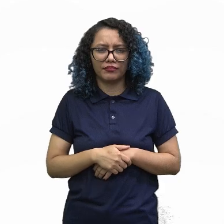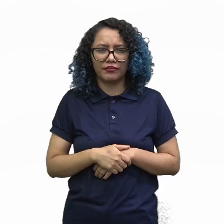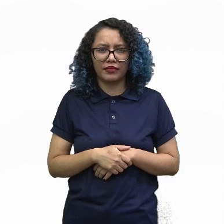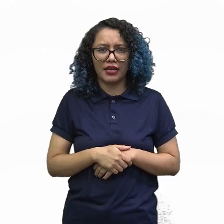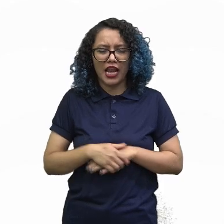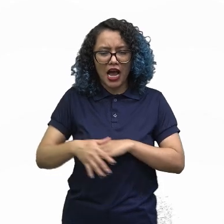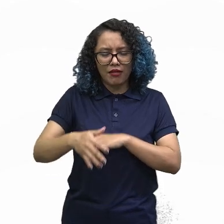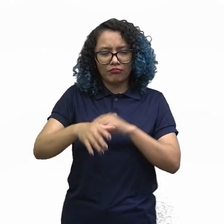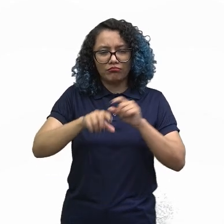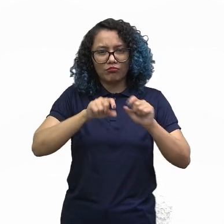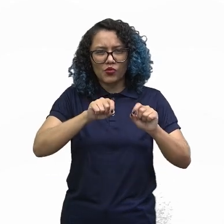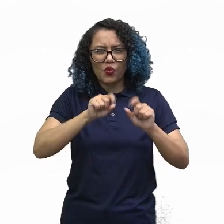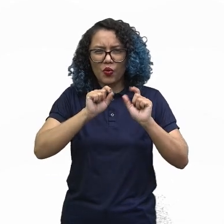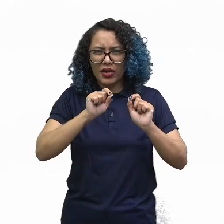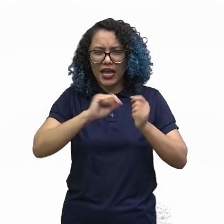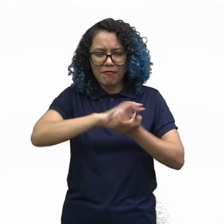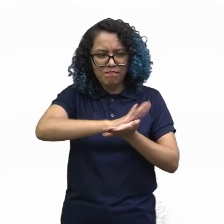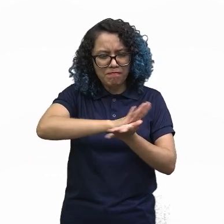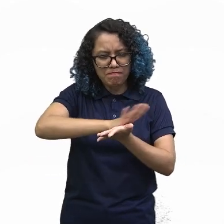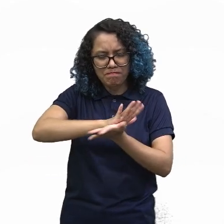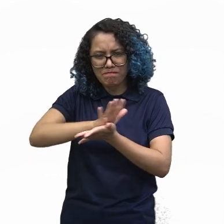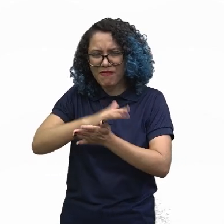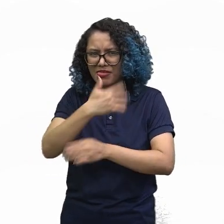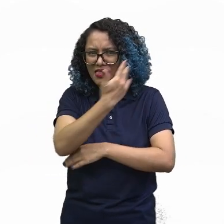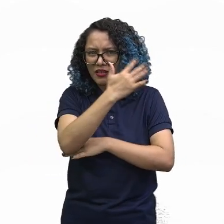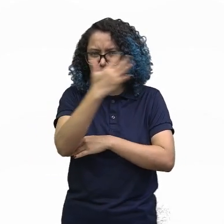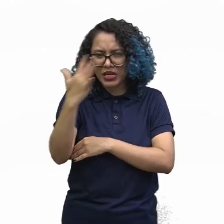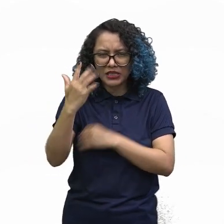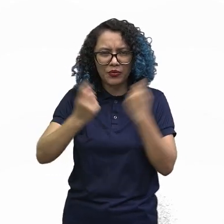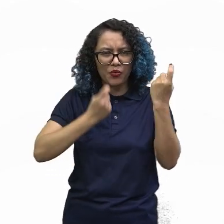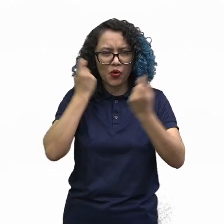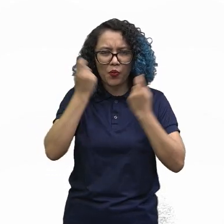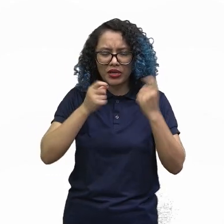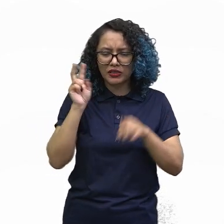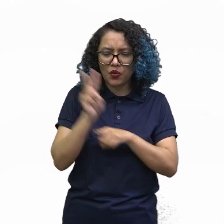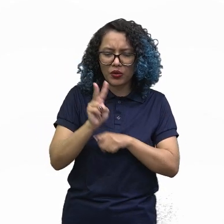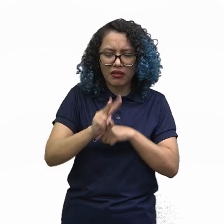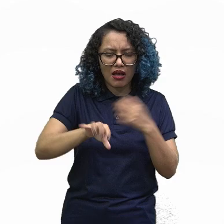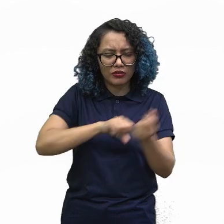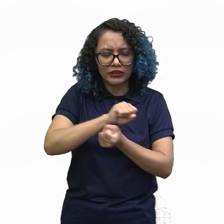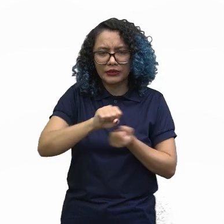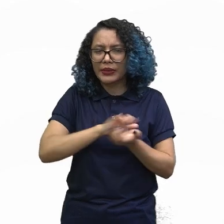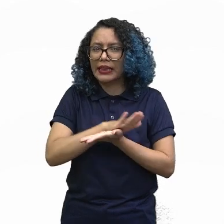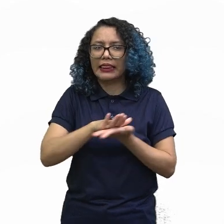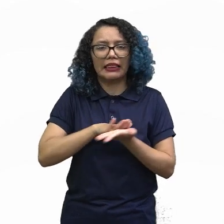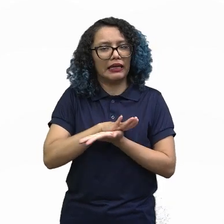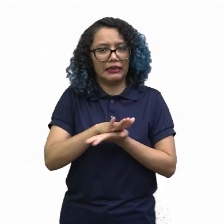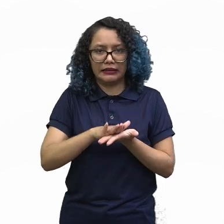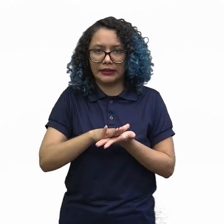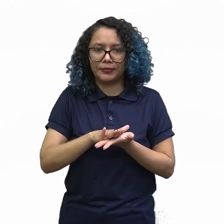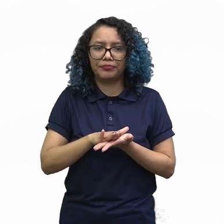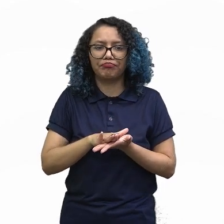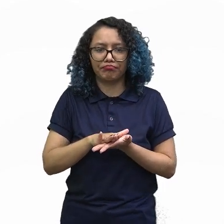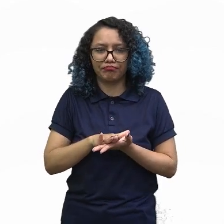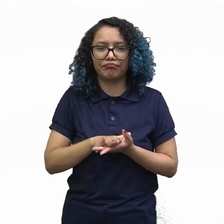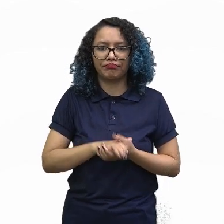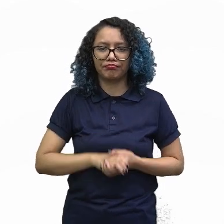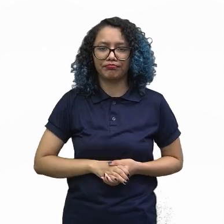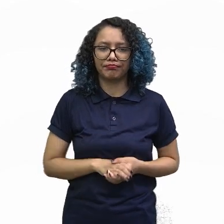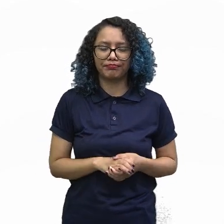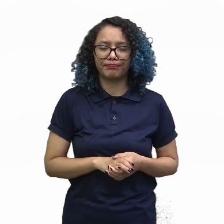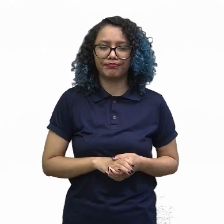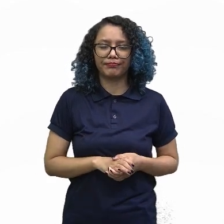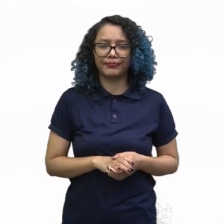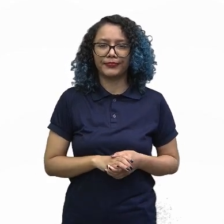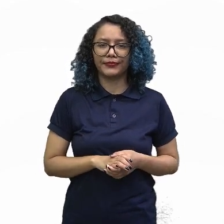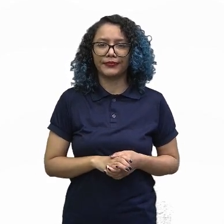exploração predatória da natureza, sem preocupação com a sustentabilidade. Além, né, desse